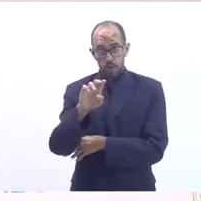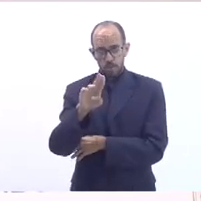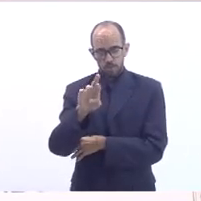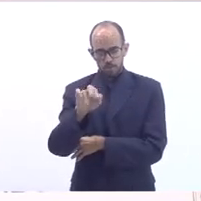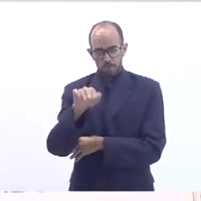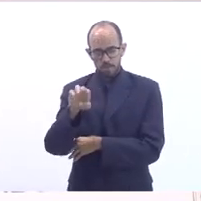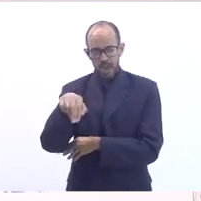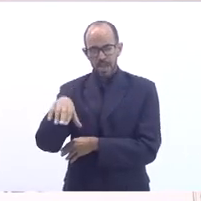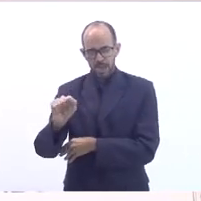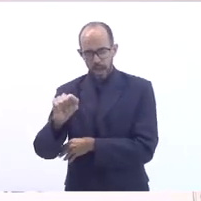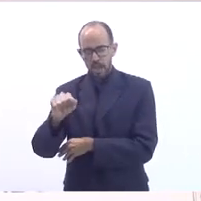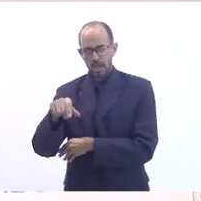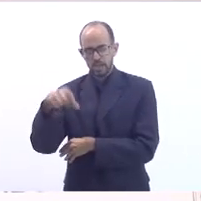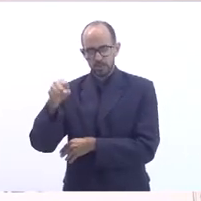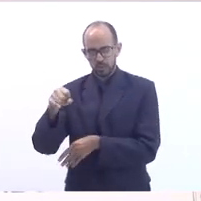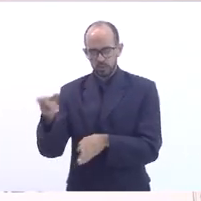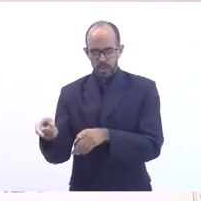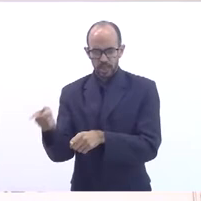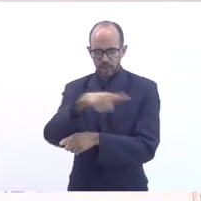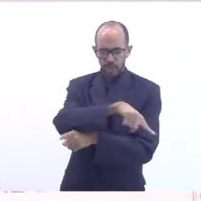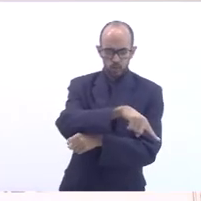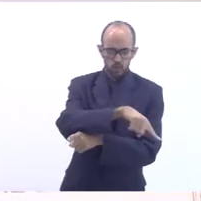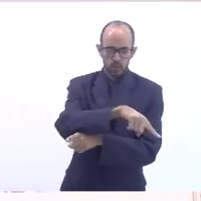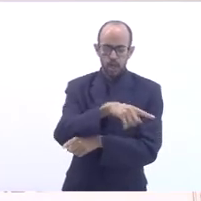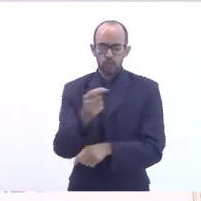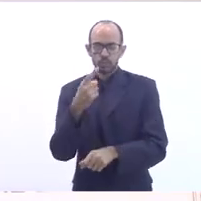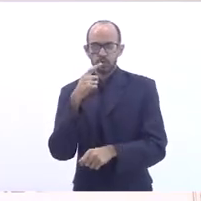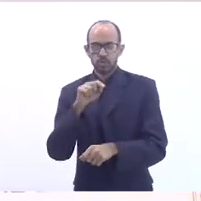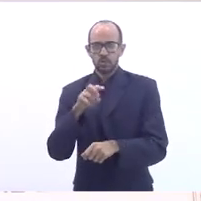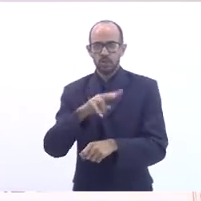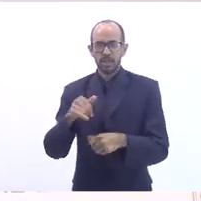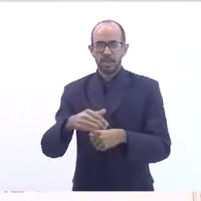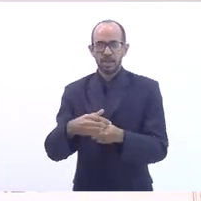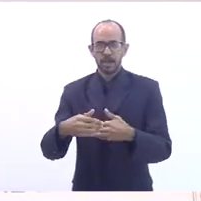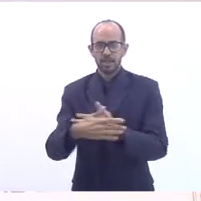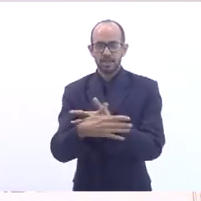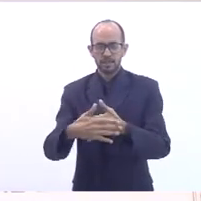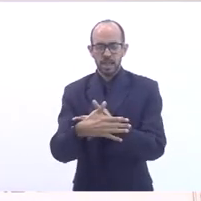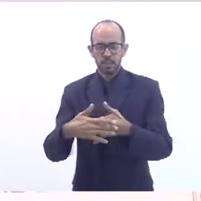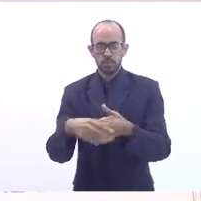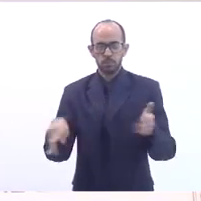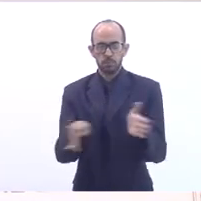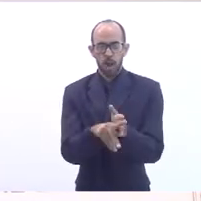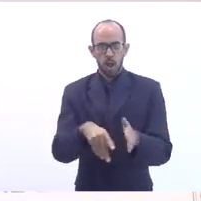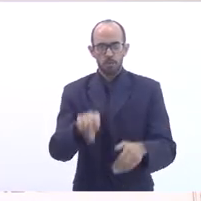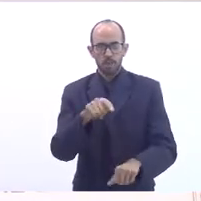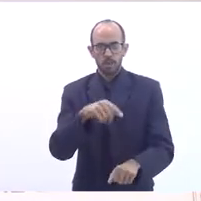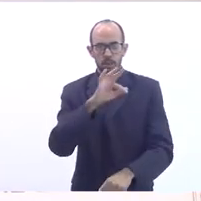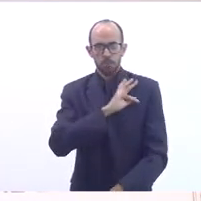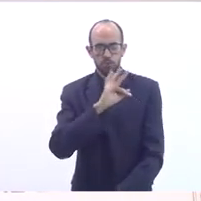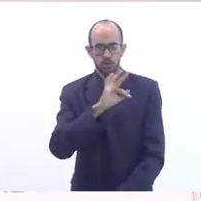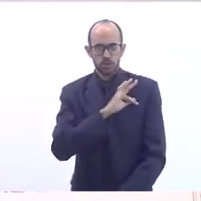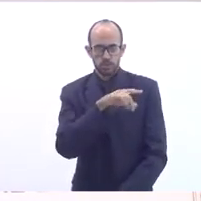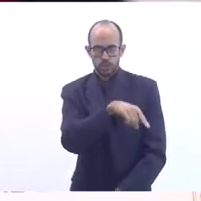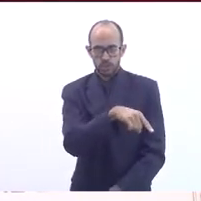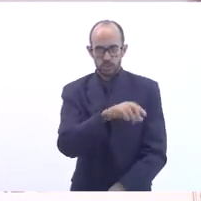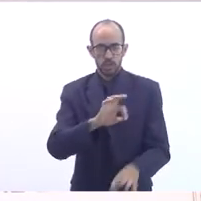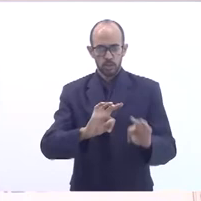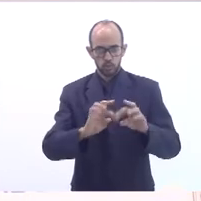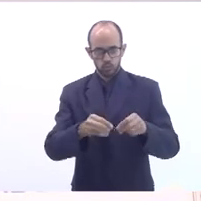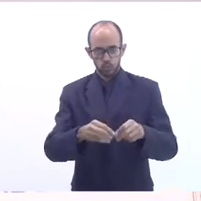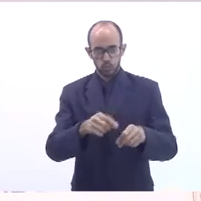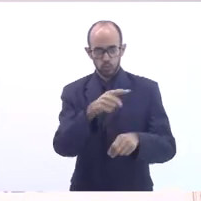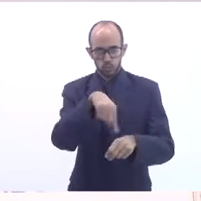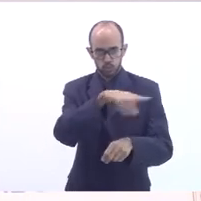você atravessar uma pista pequena você vai estar na cidade da polícia Onde estão todas as especializadas da polícia